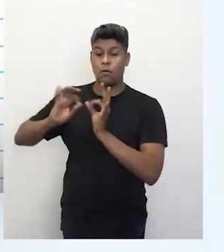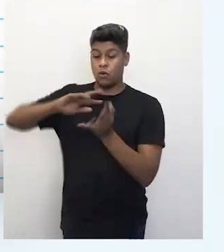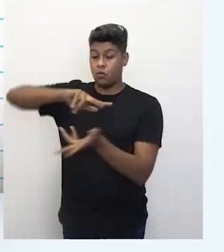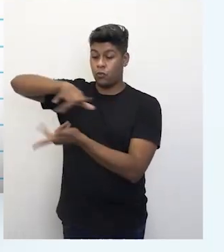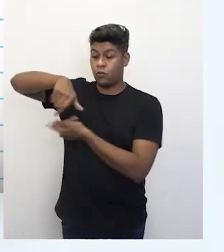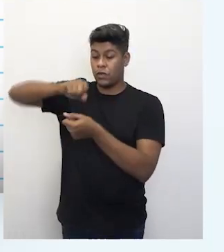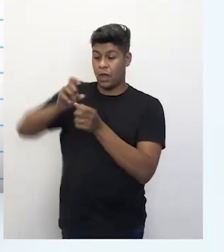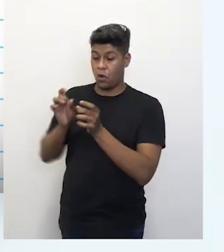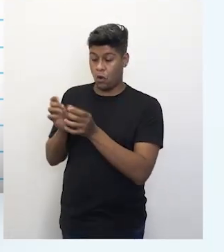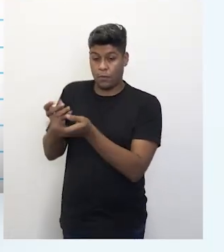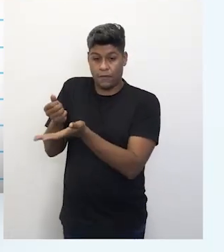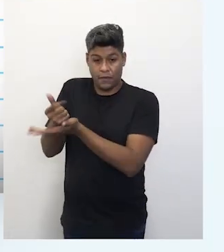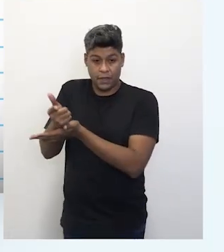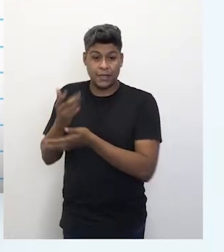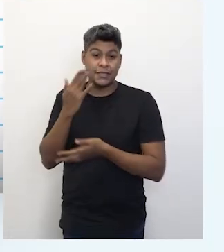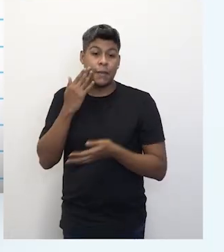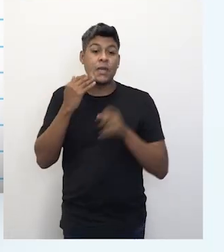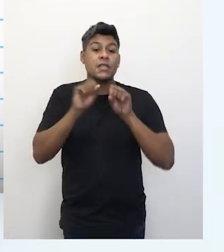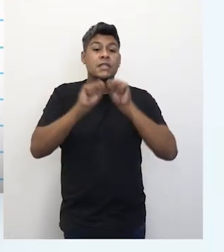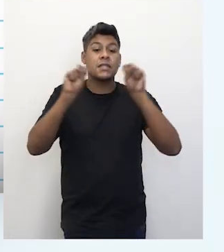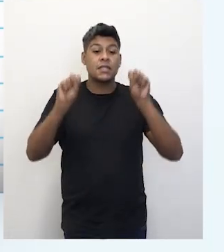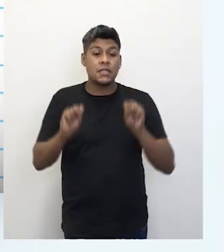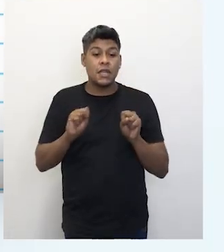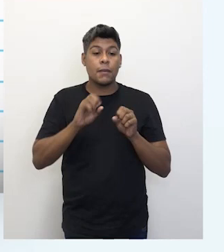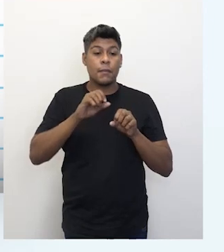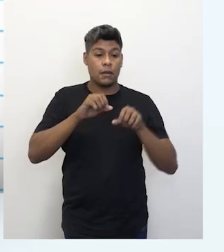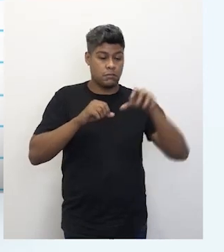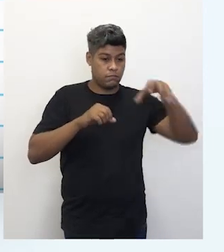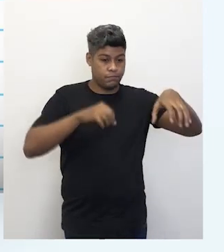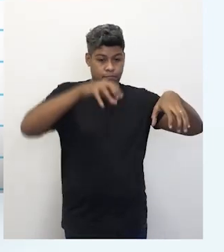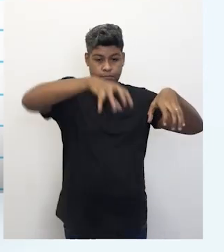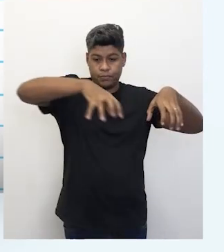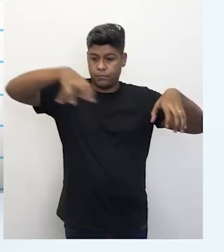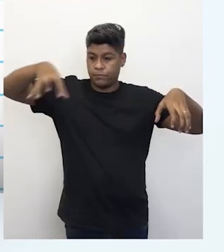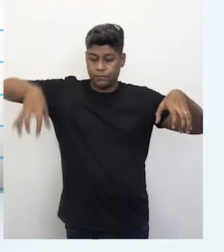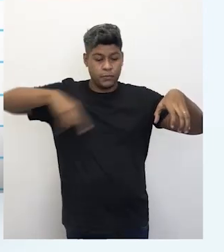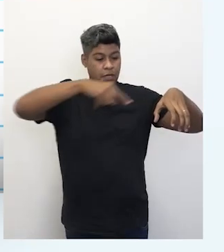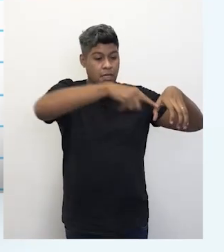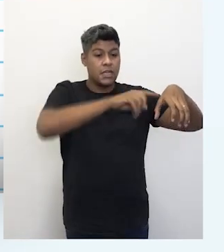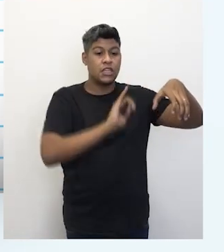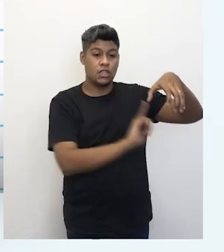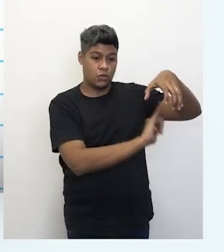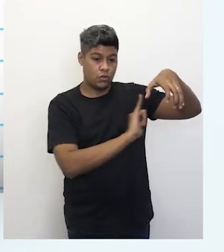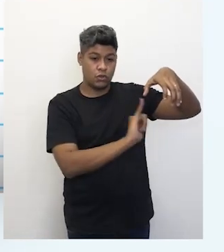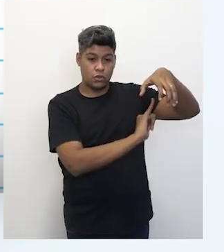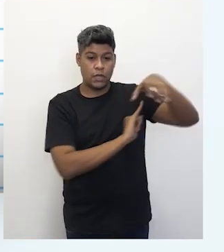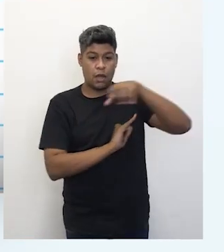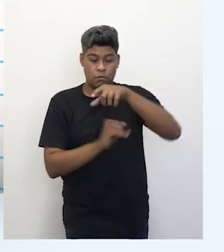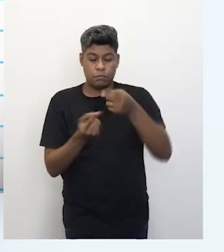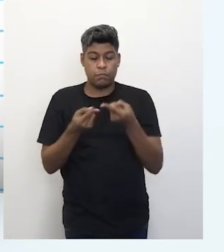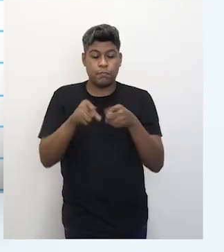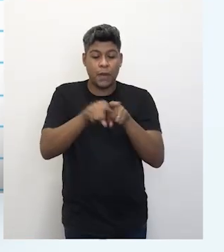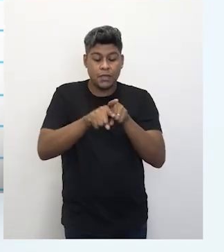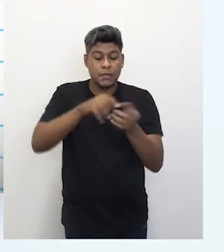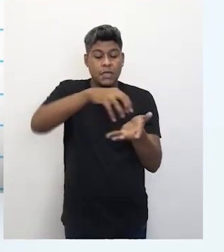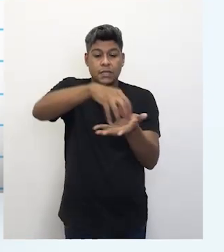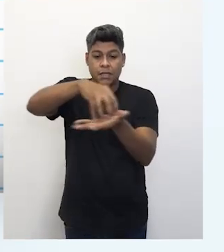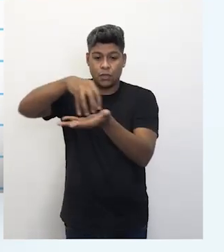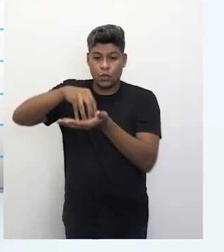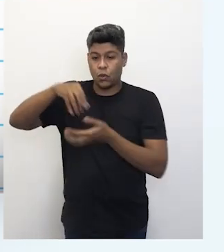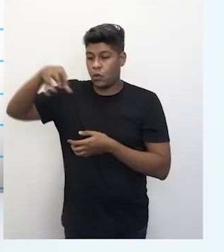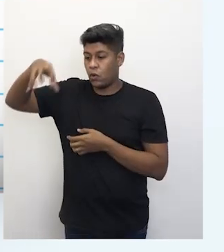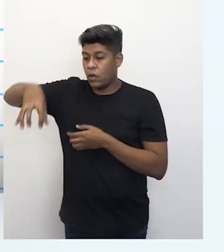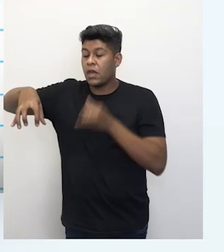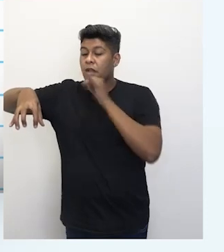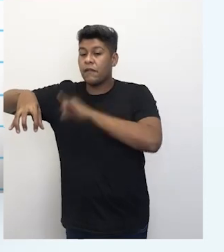as chamadas questões sistêmicas estão divididas em coerência de política institucional parcerias multissetoriais